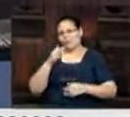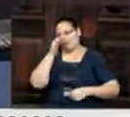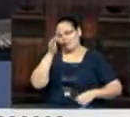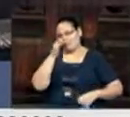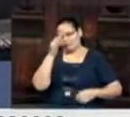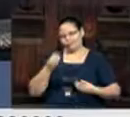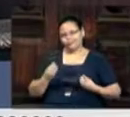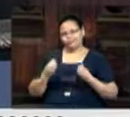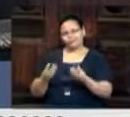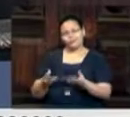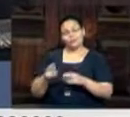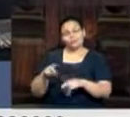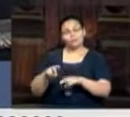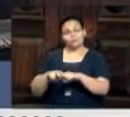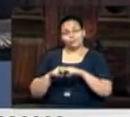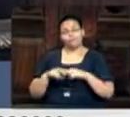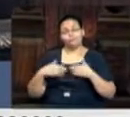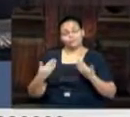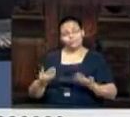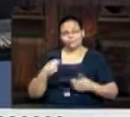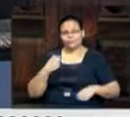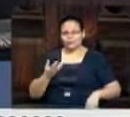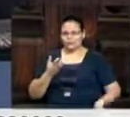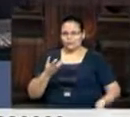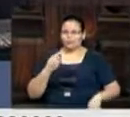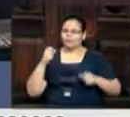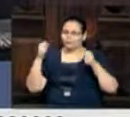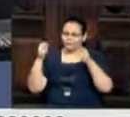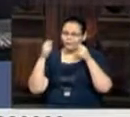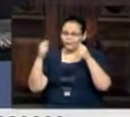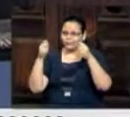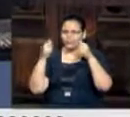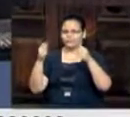concessionárias privatizadas. Portanto, eu queria fazer a minha manifestação